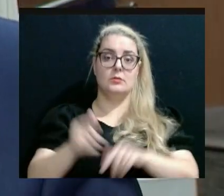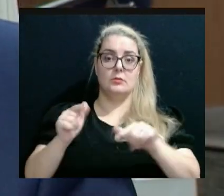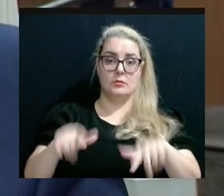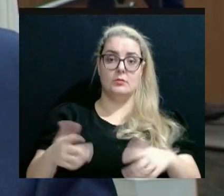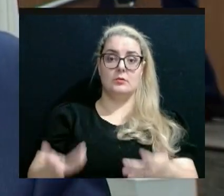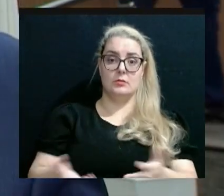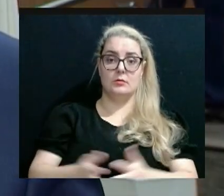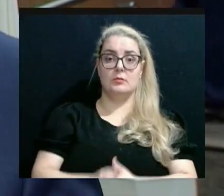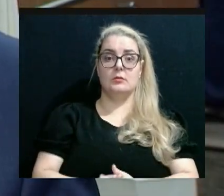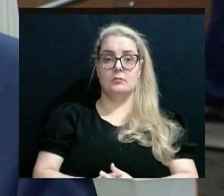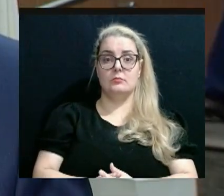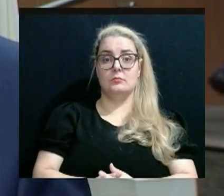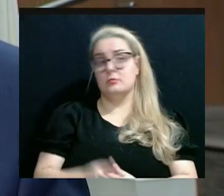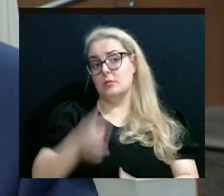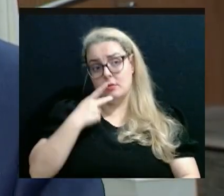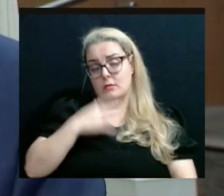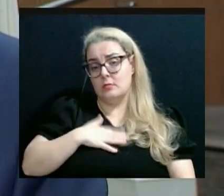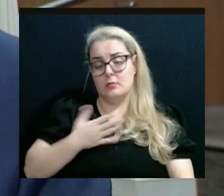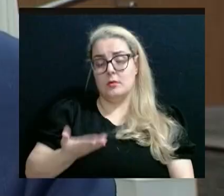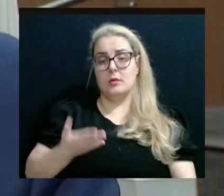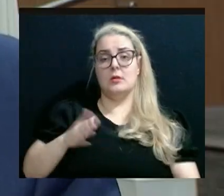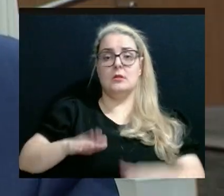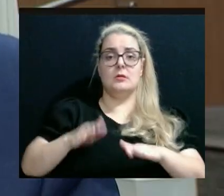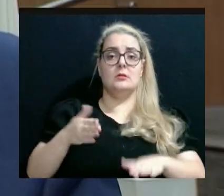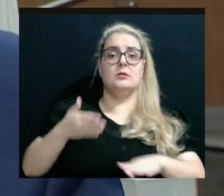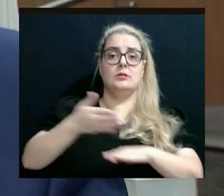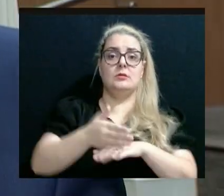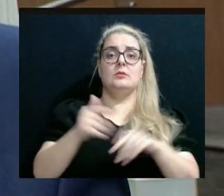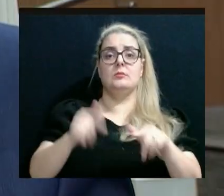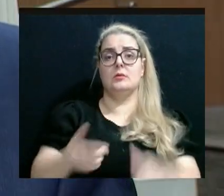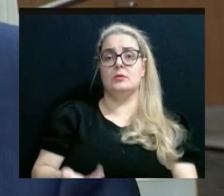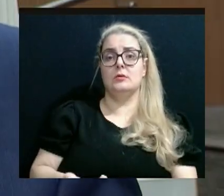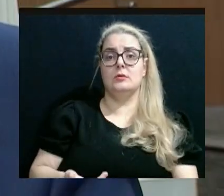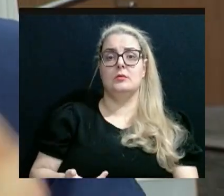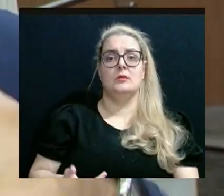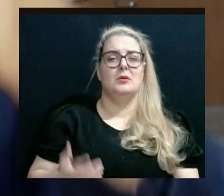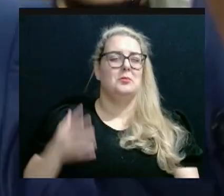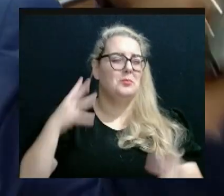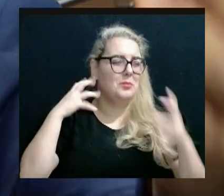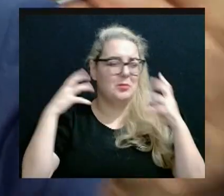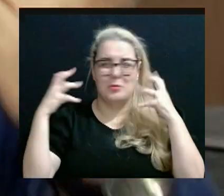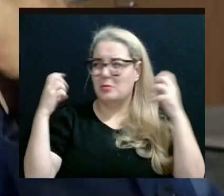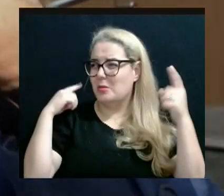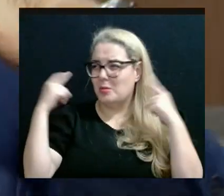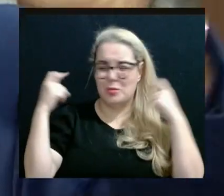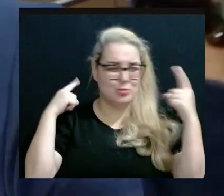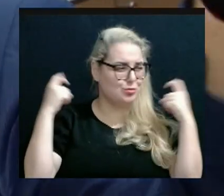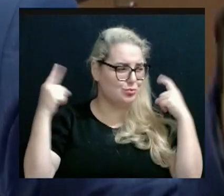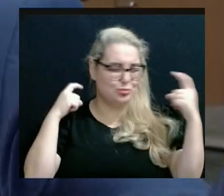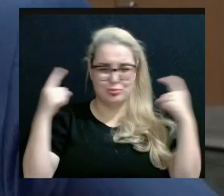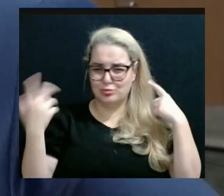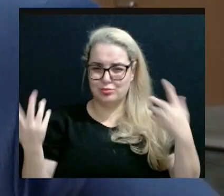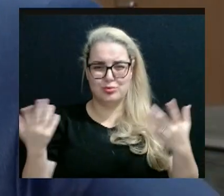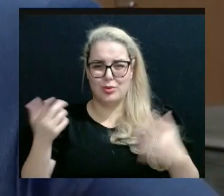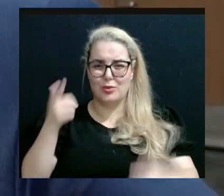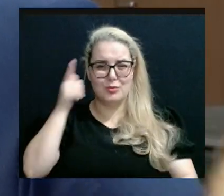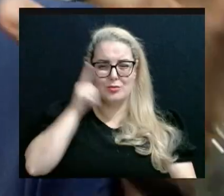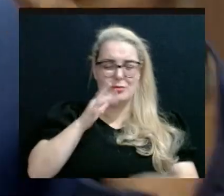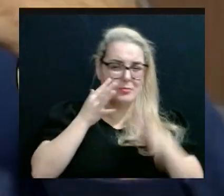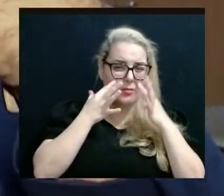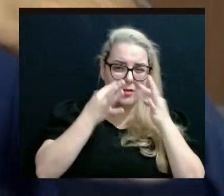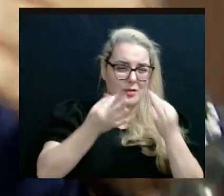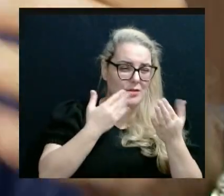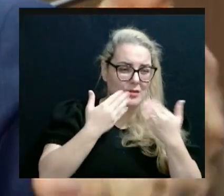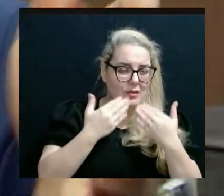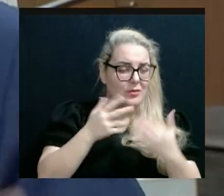eu digo até por mim mesmo, às vezes a gente vai em algum lugar, nossa, um barulho terrível, a gente não consegue às vezes prestar atenção,